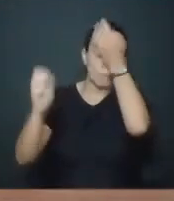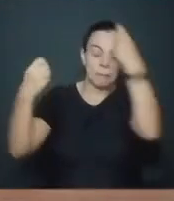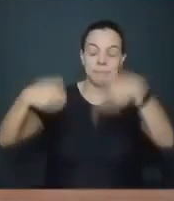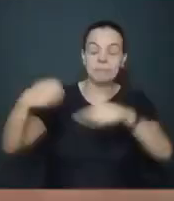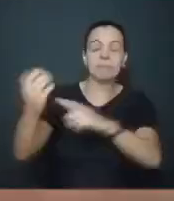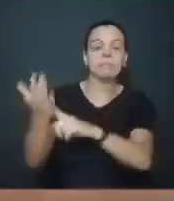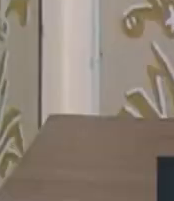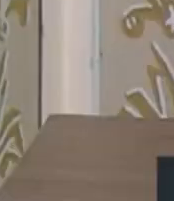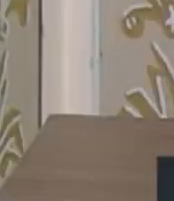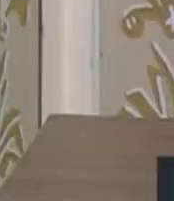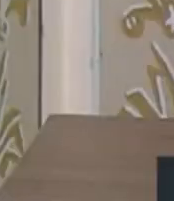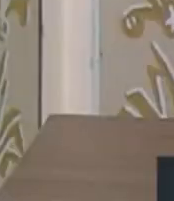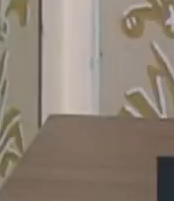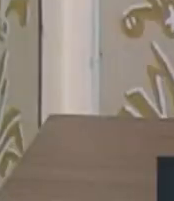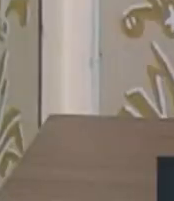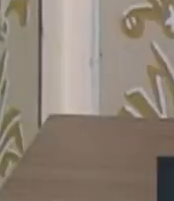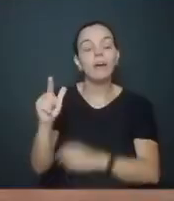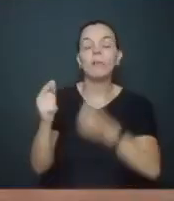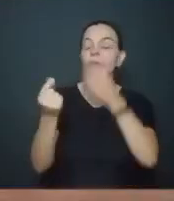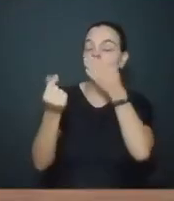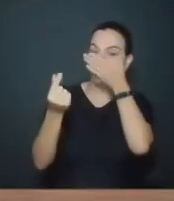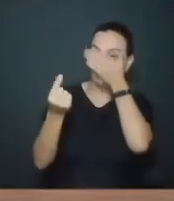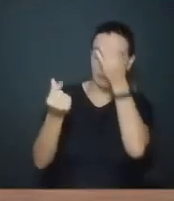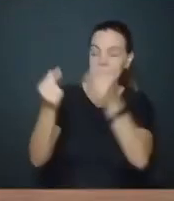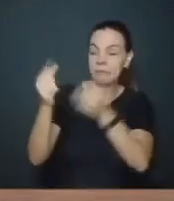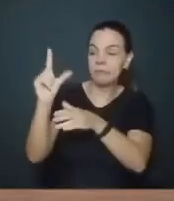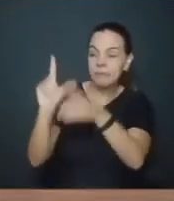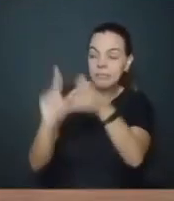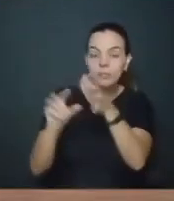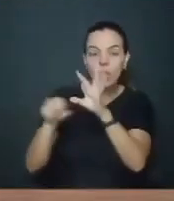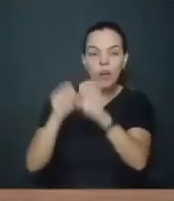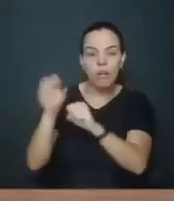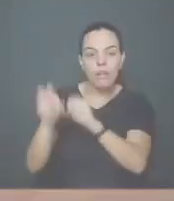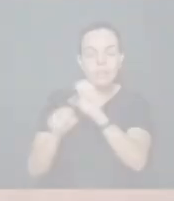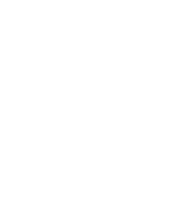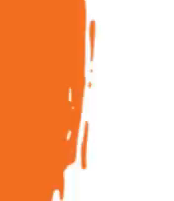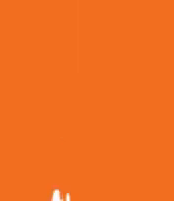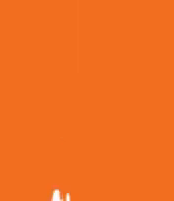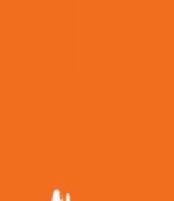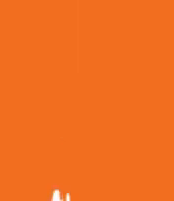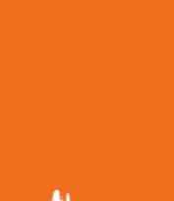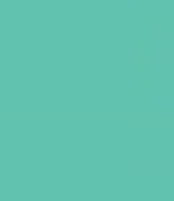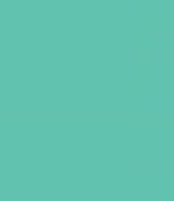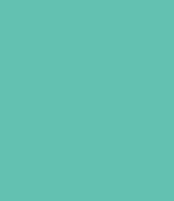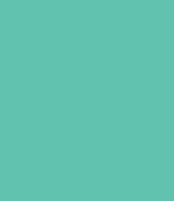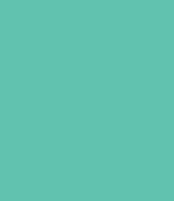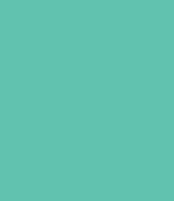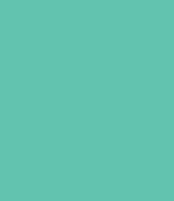para que o cidadão que paga essa conta possa ter acesso a essas informações.